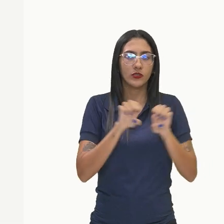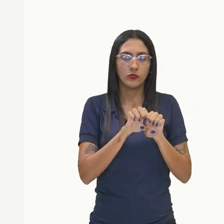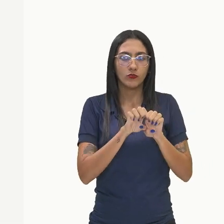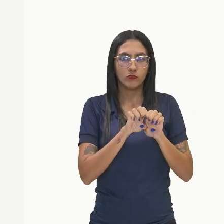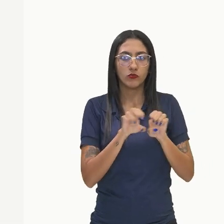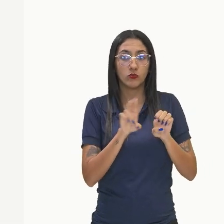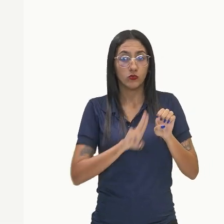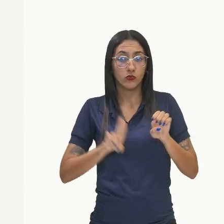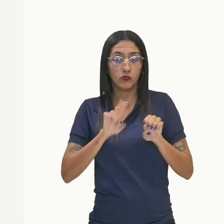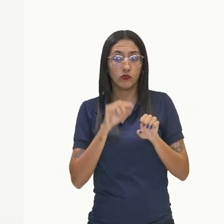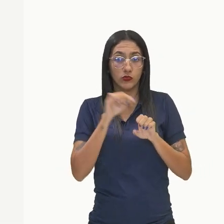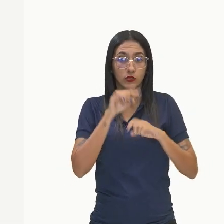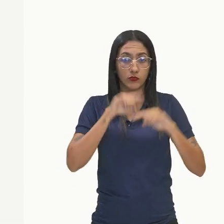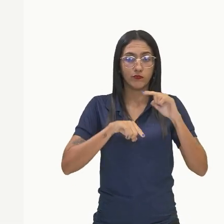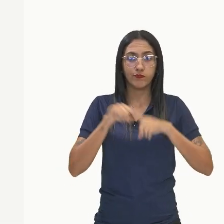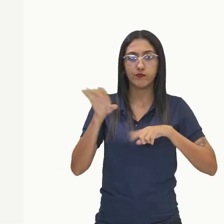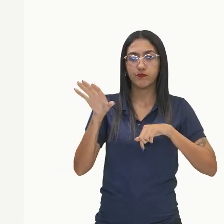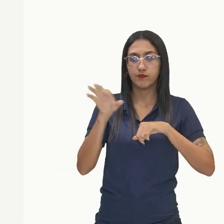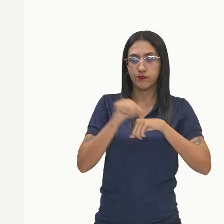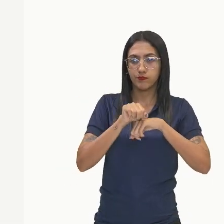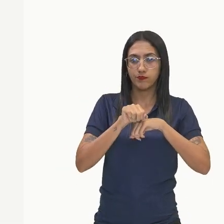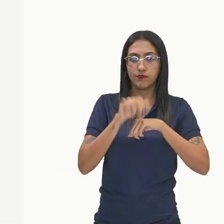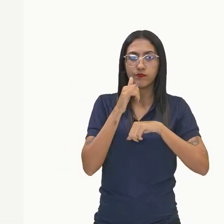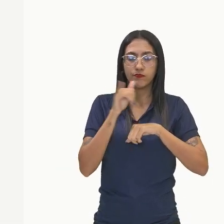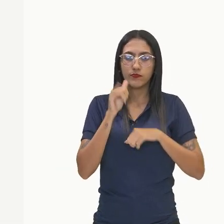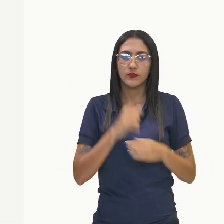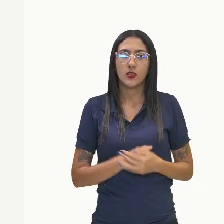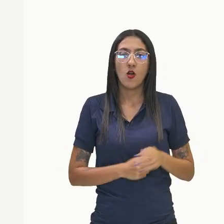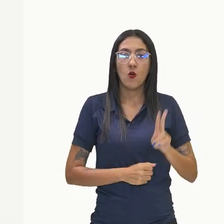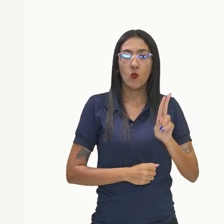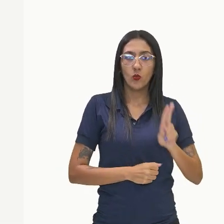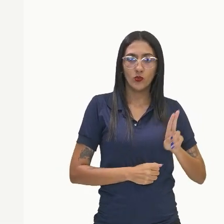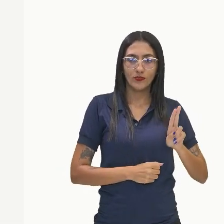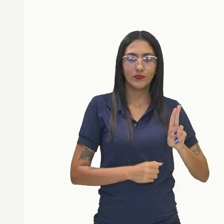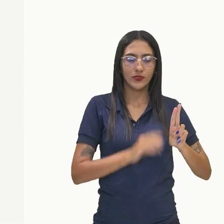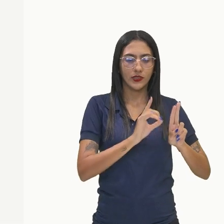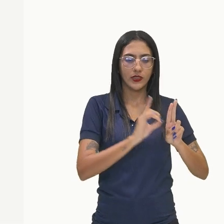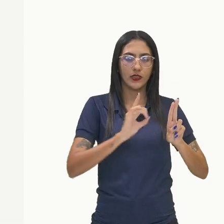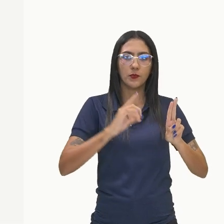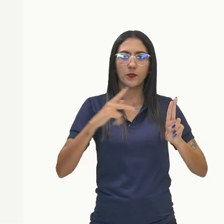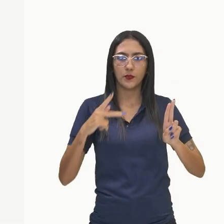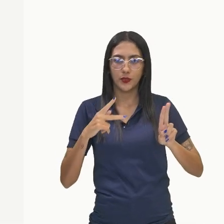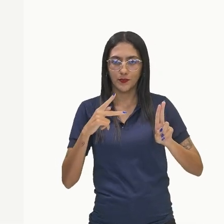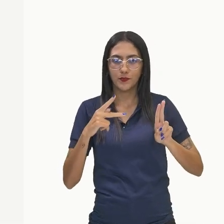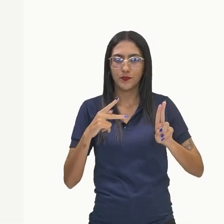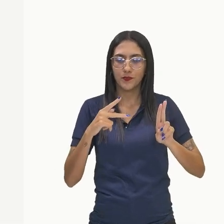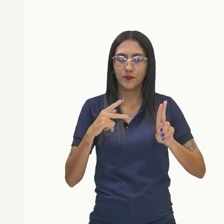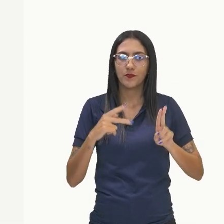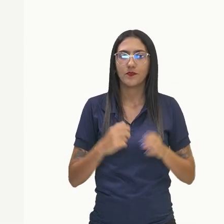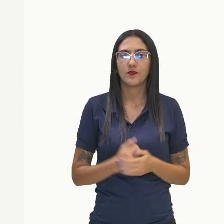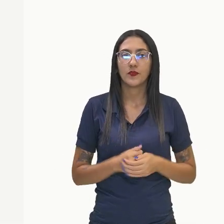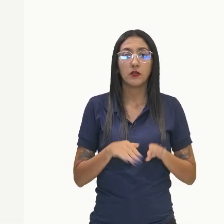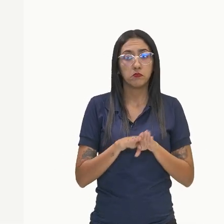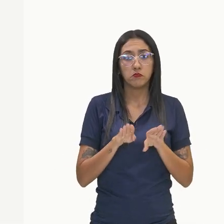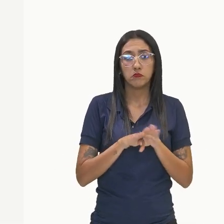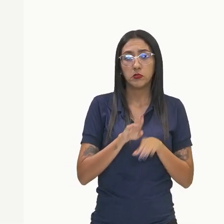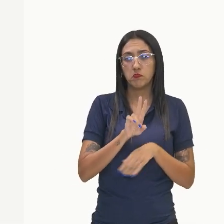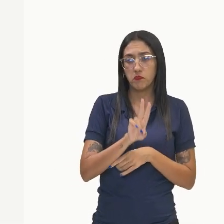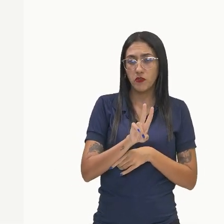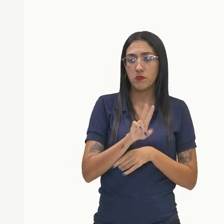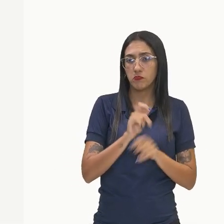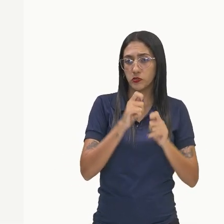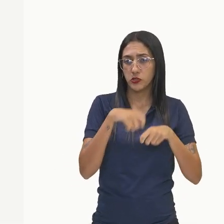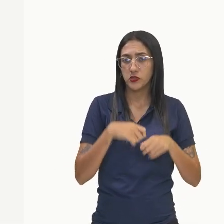funcionamento de um receptor elétrico. U, que é a diferença de potencial em que ele está ligado, também pode ser chamado de V,